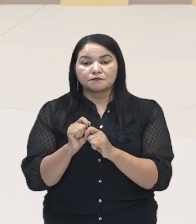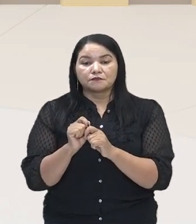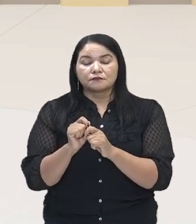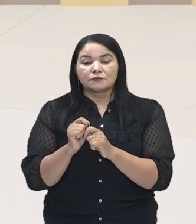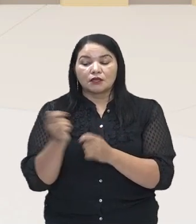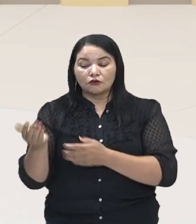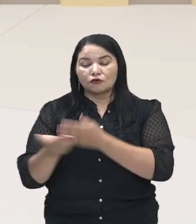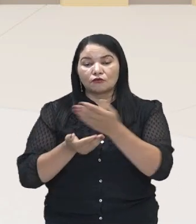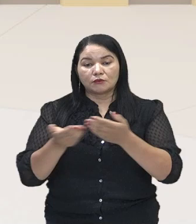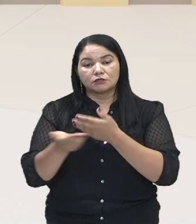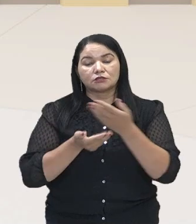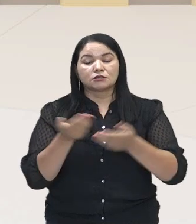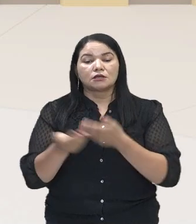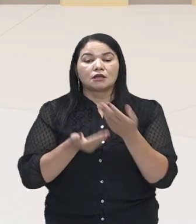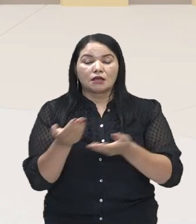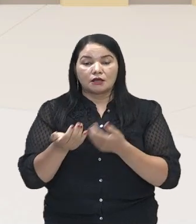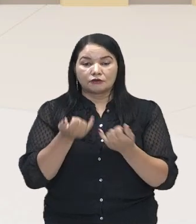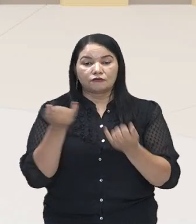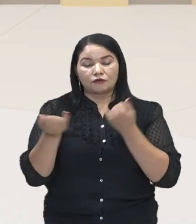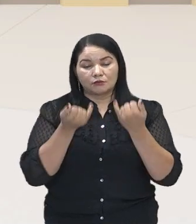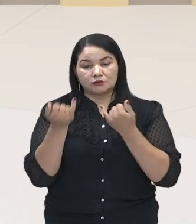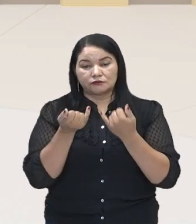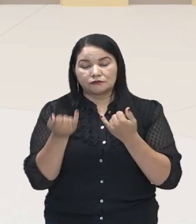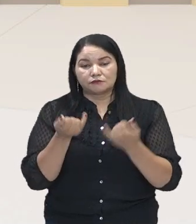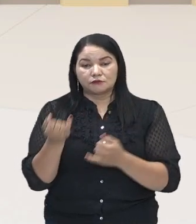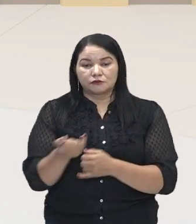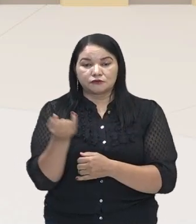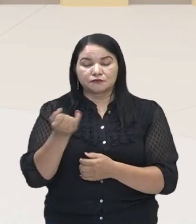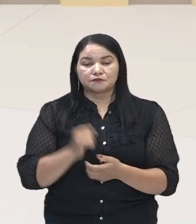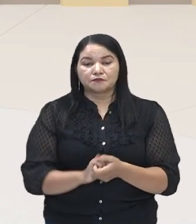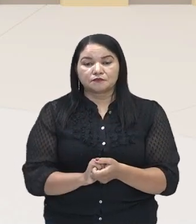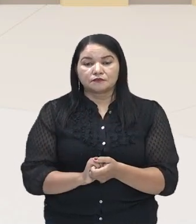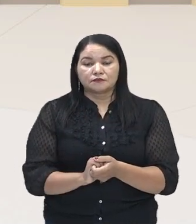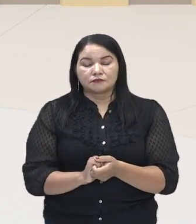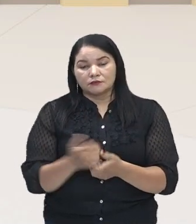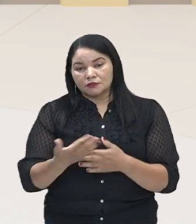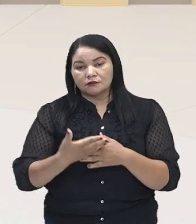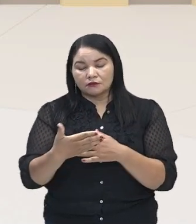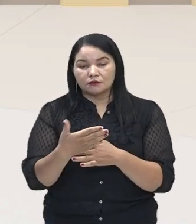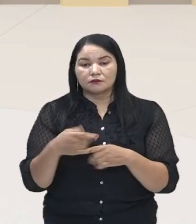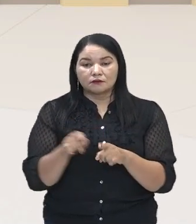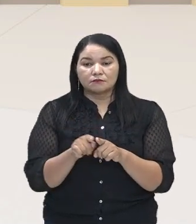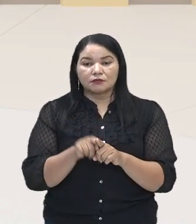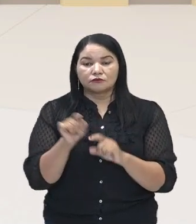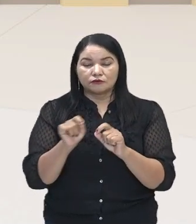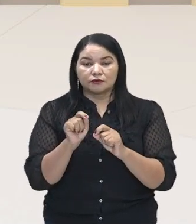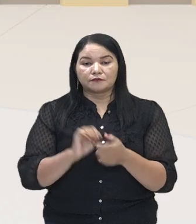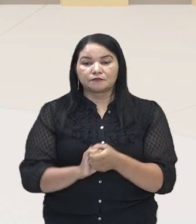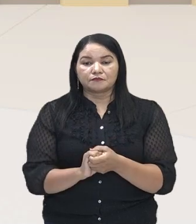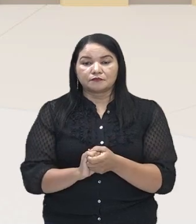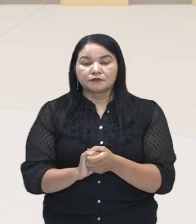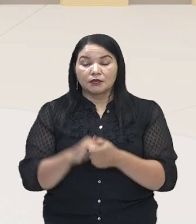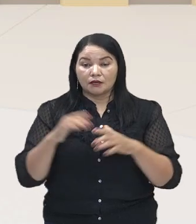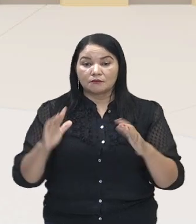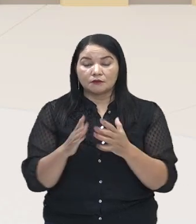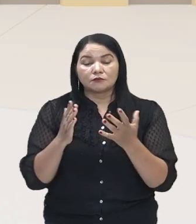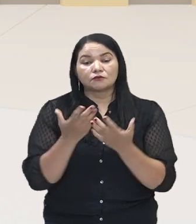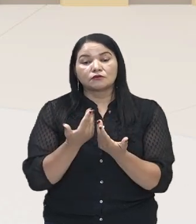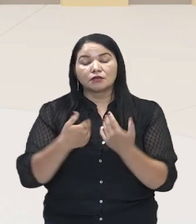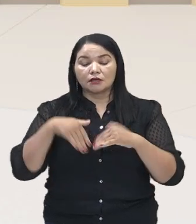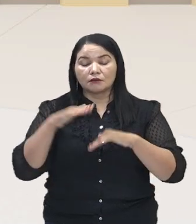essas informações com eles. Continuando, nós temos aí capacitação, que é implementação em países